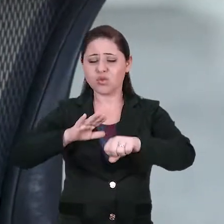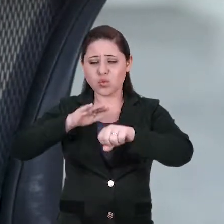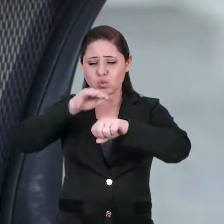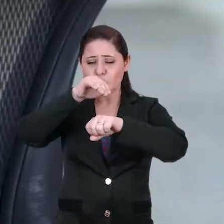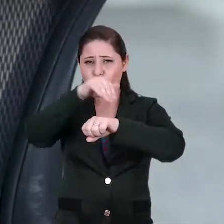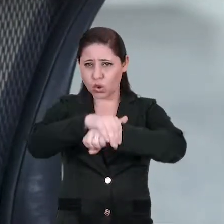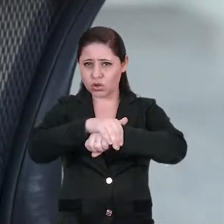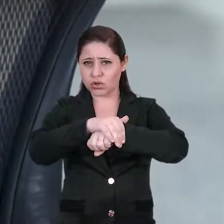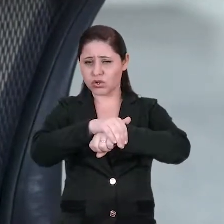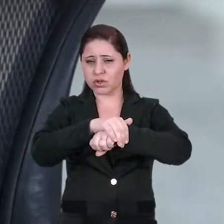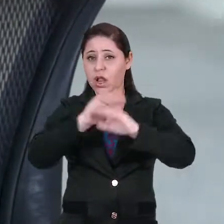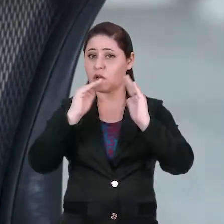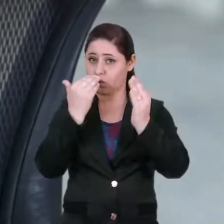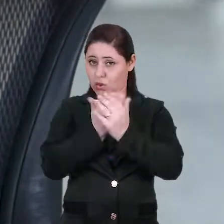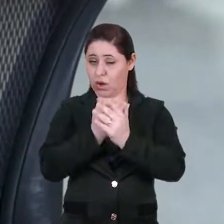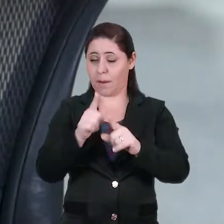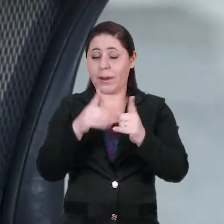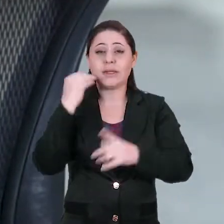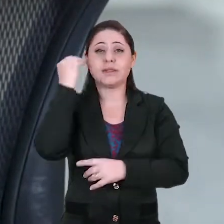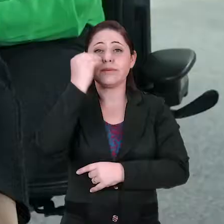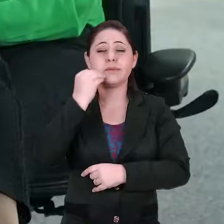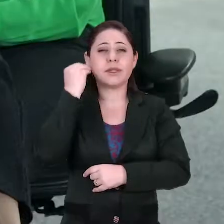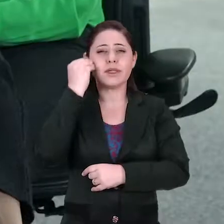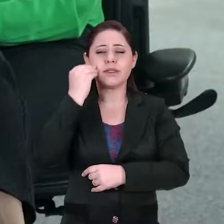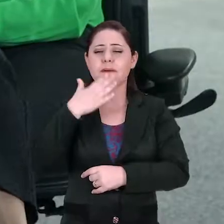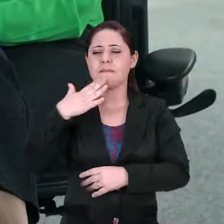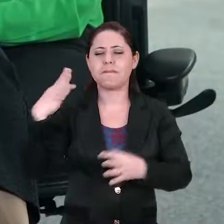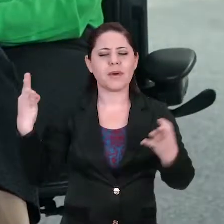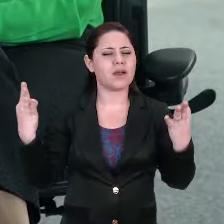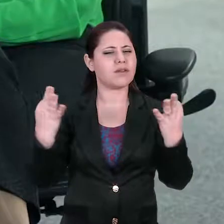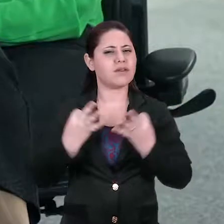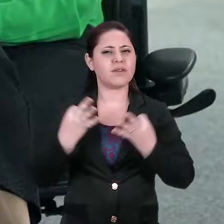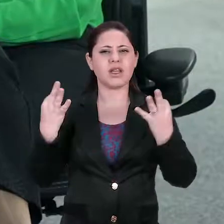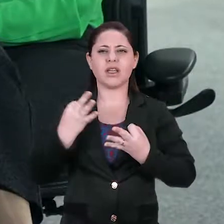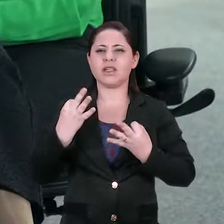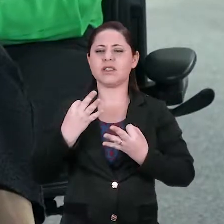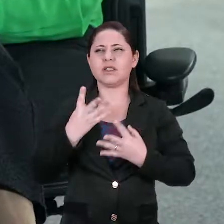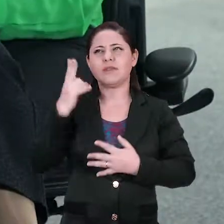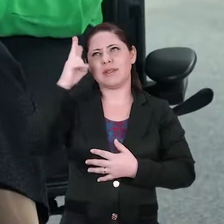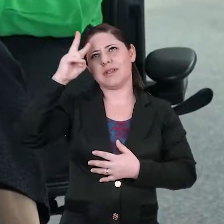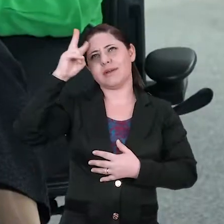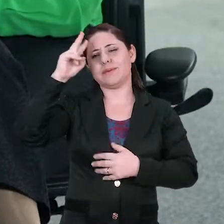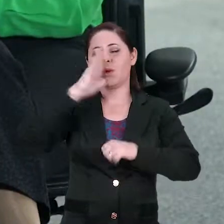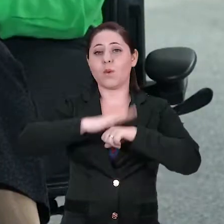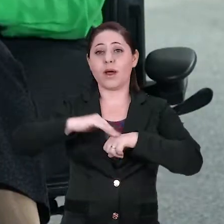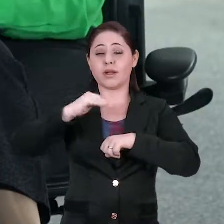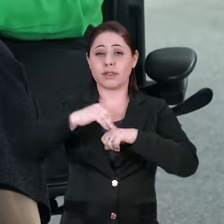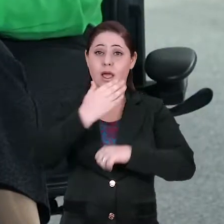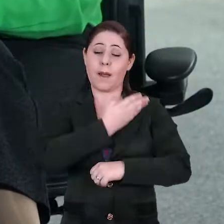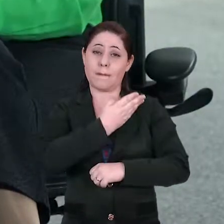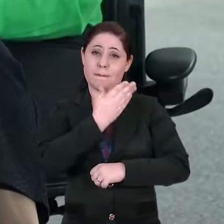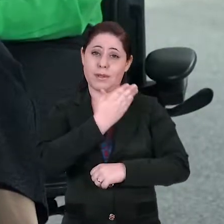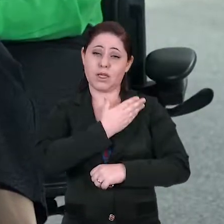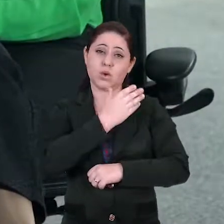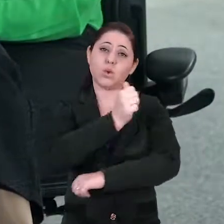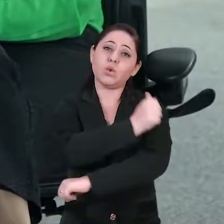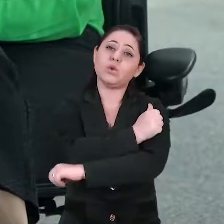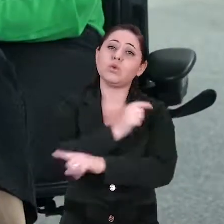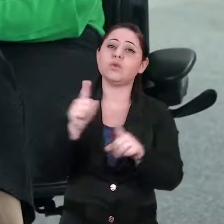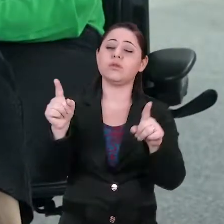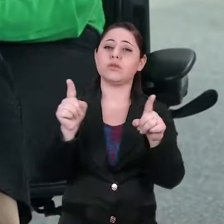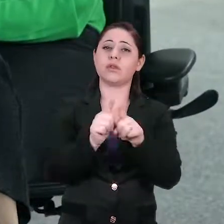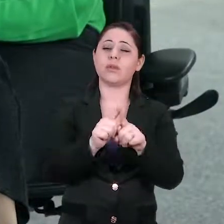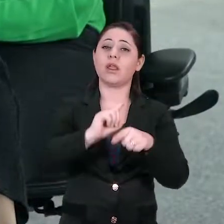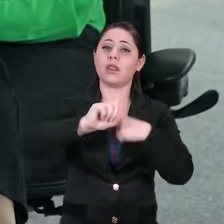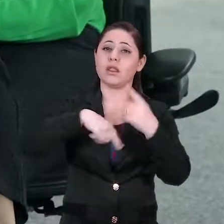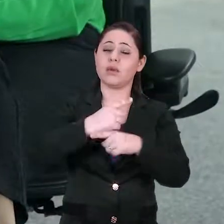gente lecionar à noite ali no Arlindo Lima. Mas foi uma experiência maravilhosa, guardo com carinho imenso meus colegas e meus